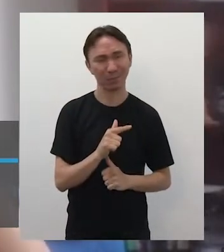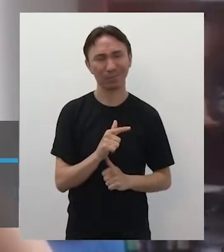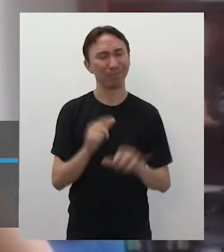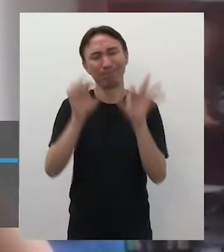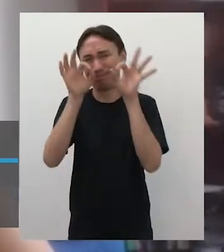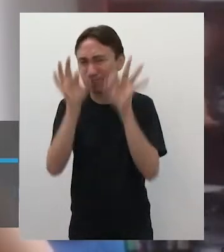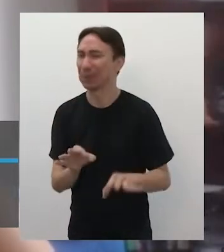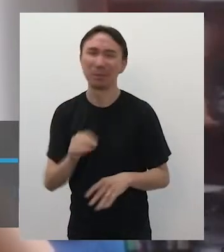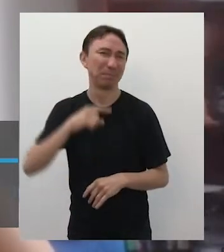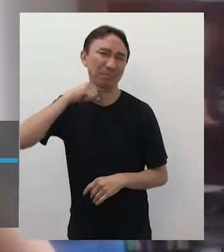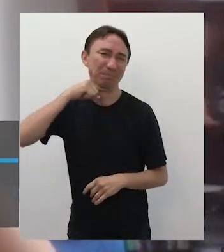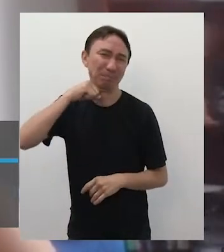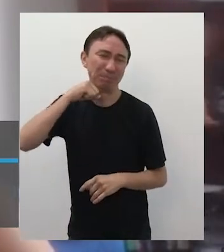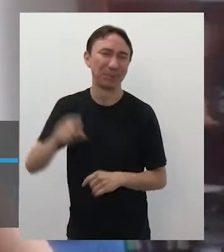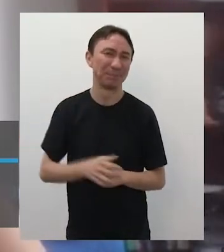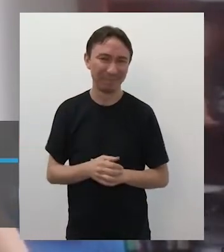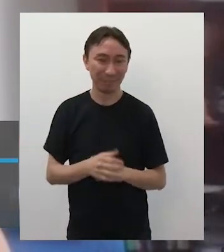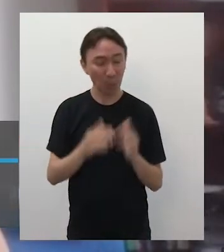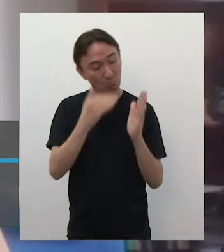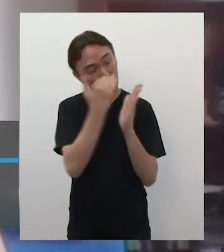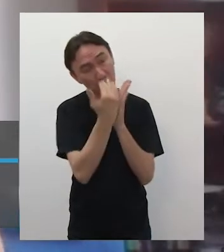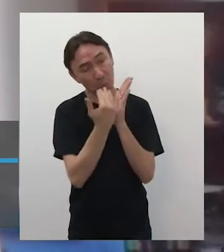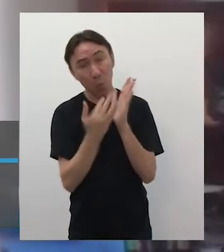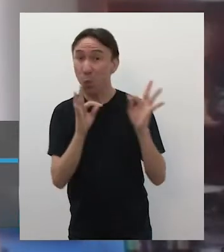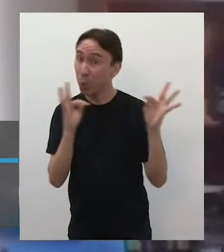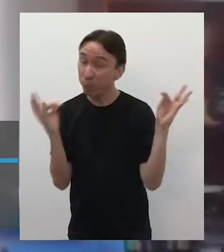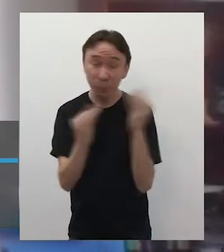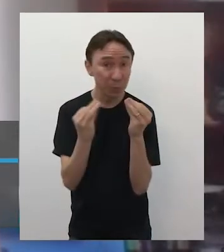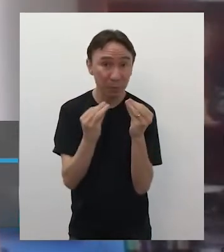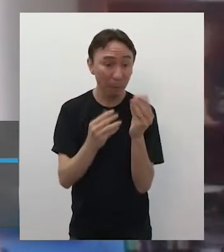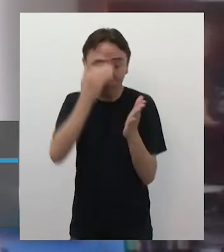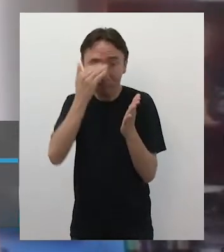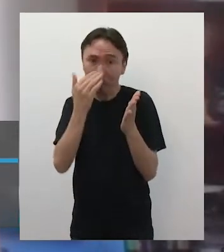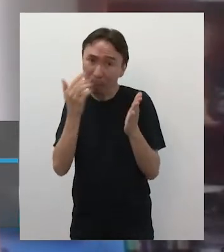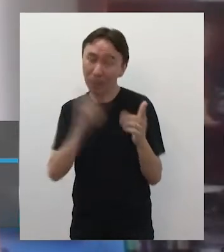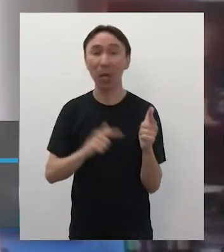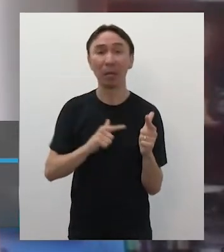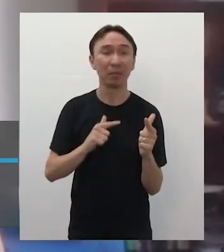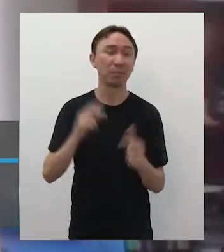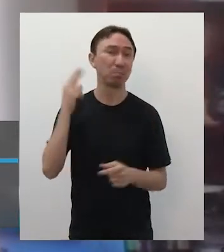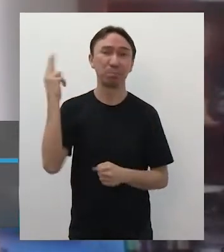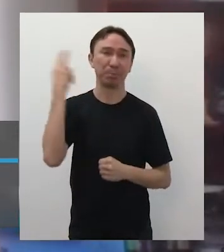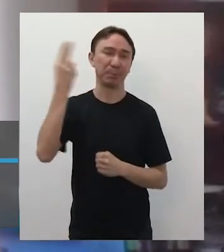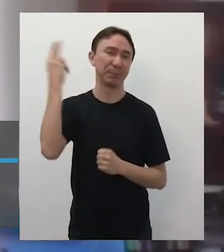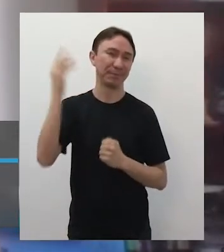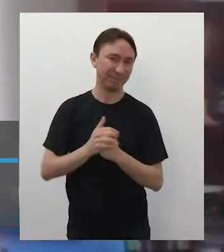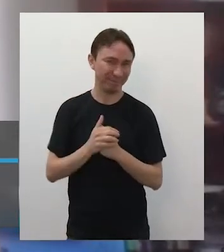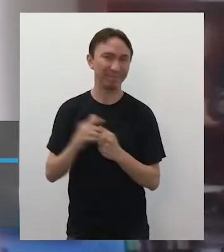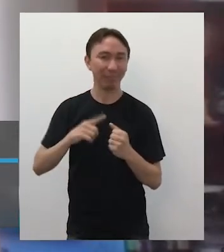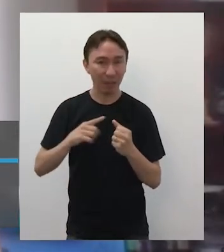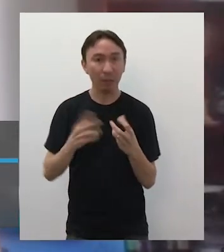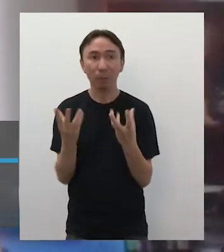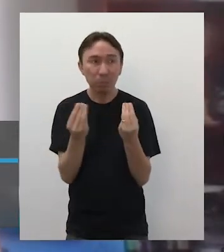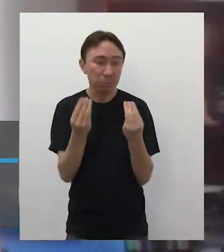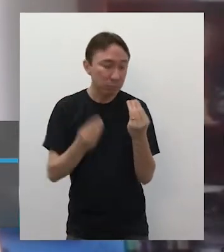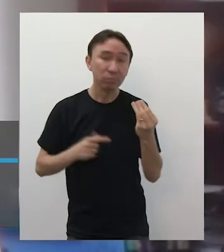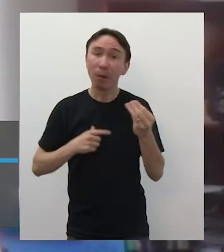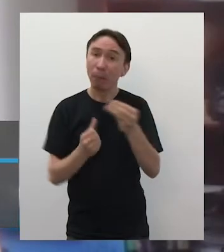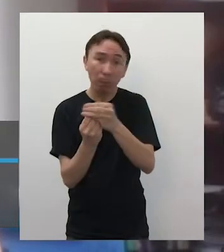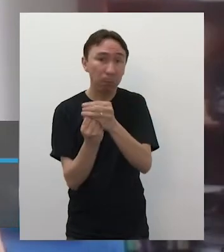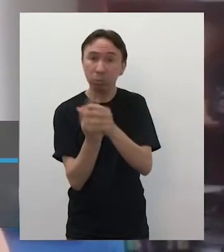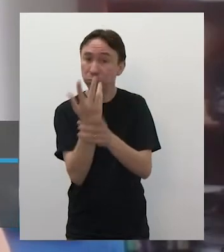O que está acontecendo para essa lista ser grande demais? Como que a gente consegue, por exemplo, organizar essa